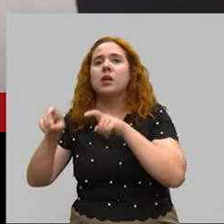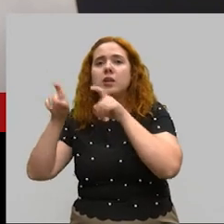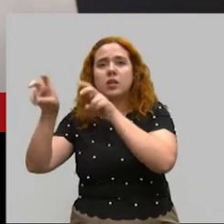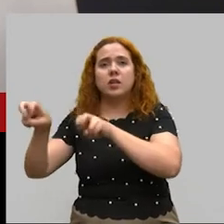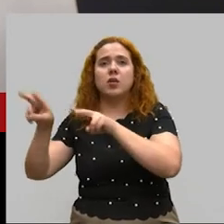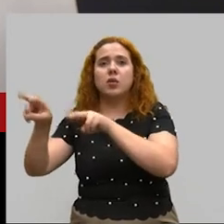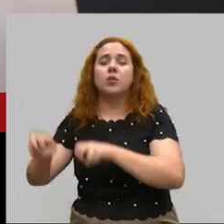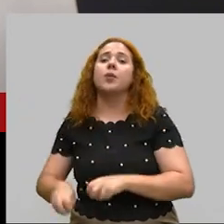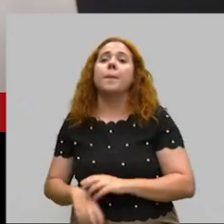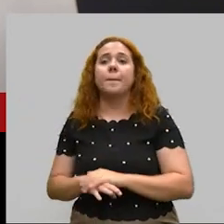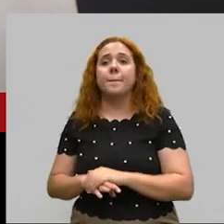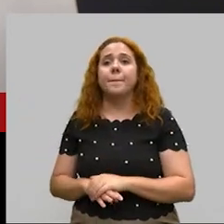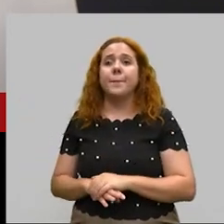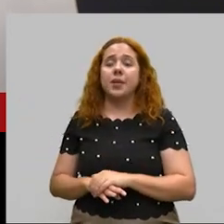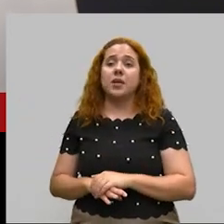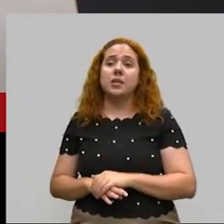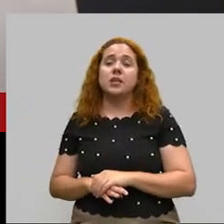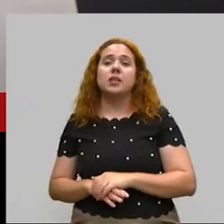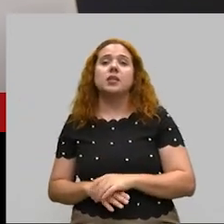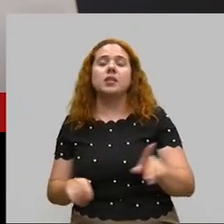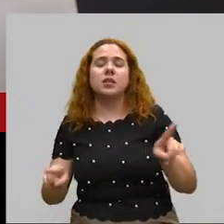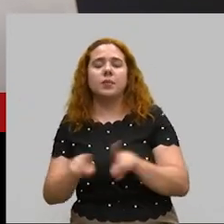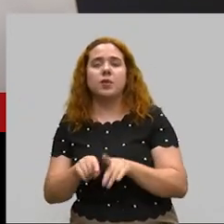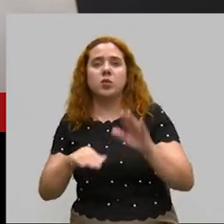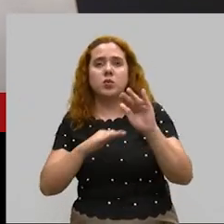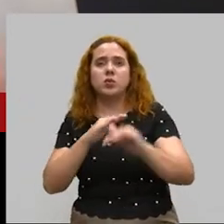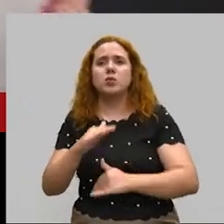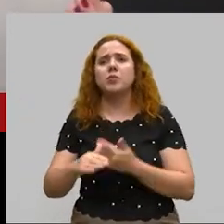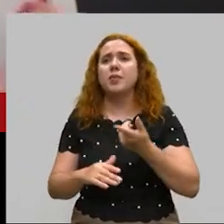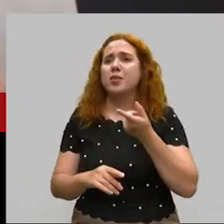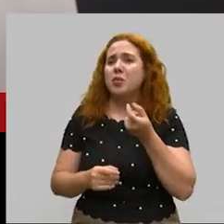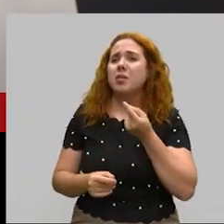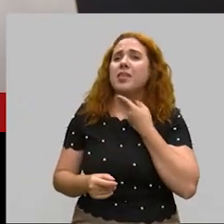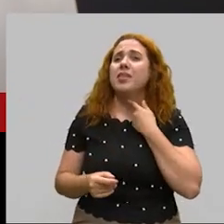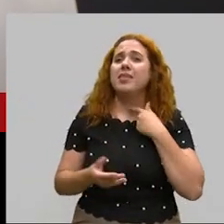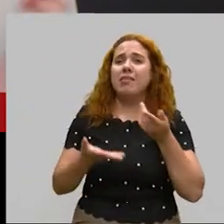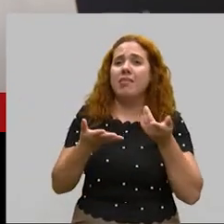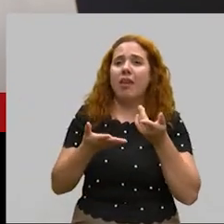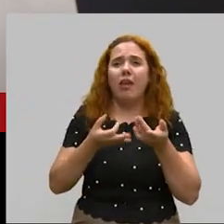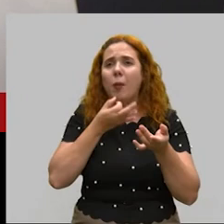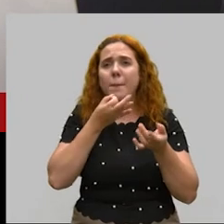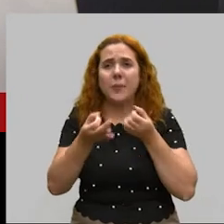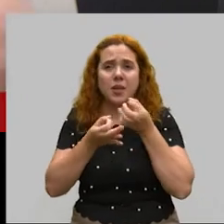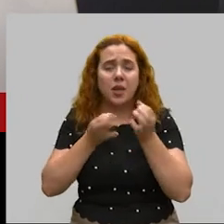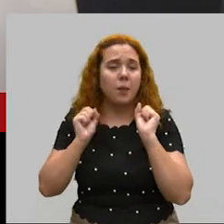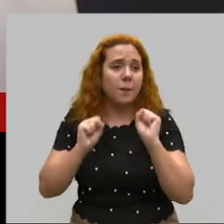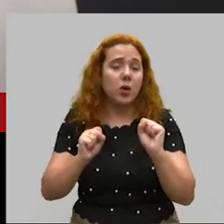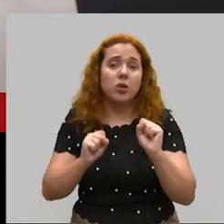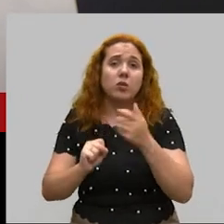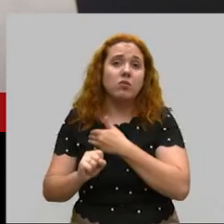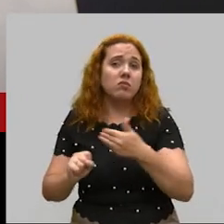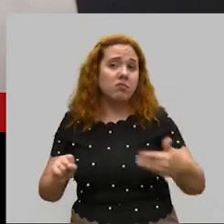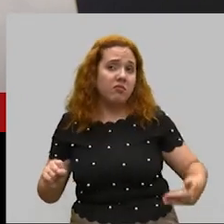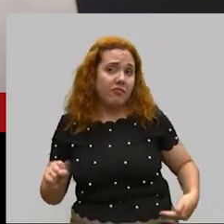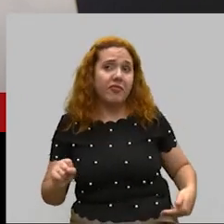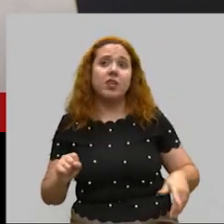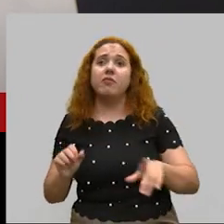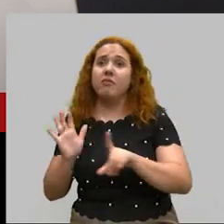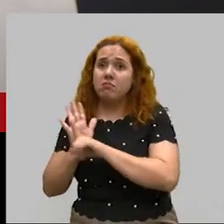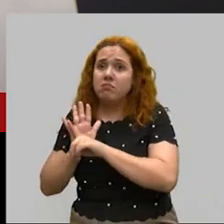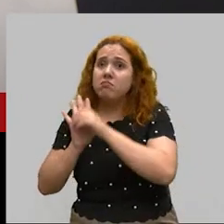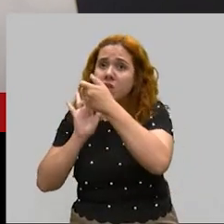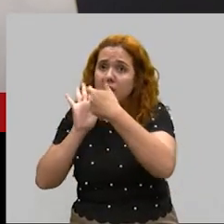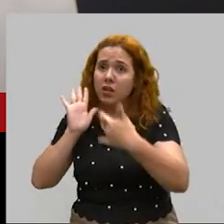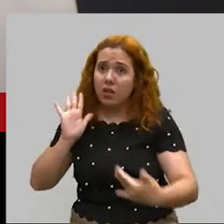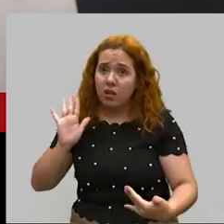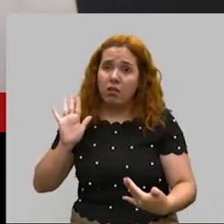também nos faz nos nos encaminho as sugestões e com essas sugestões o governo dizendo que precisa a gente vai